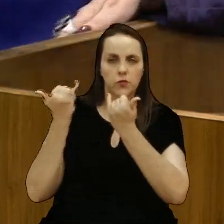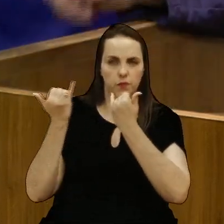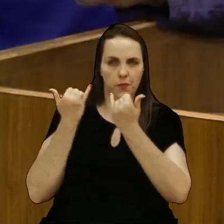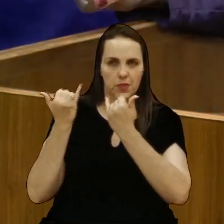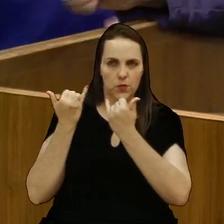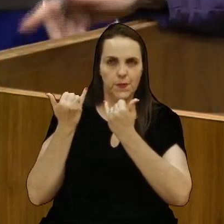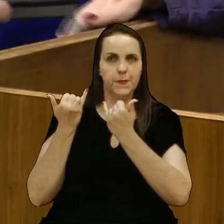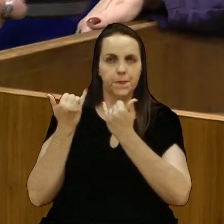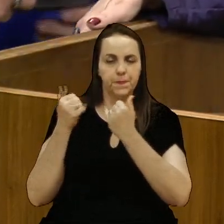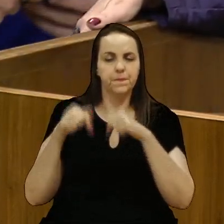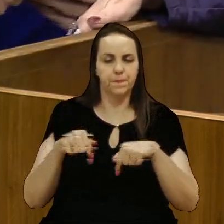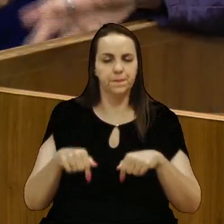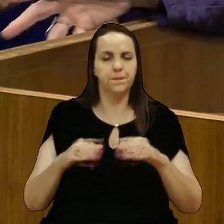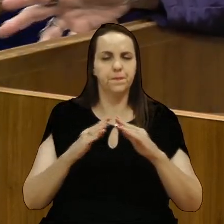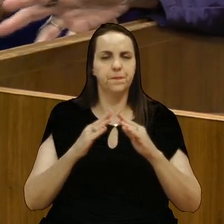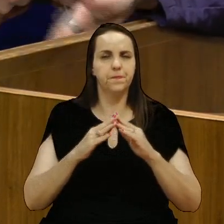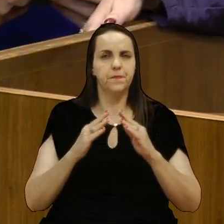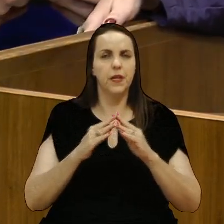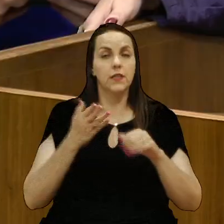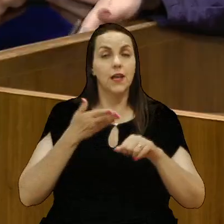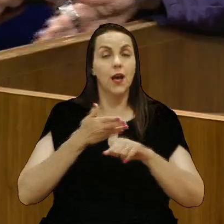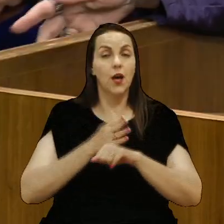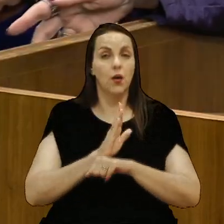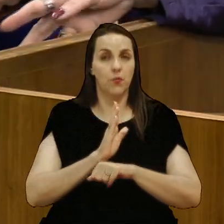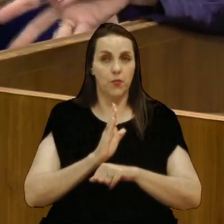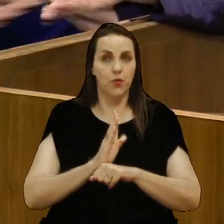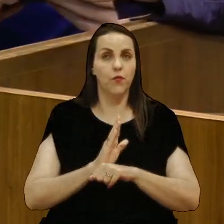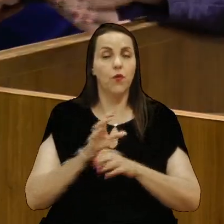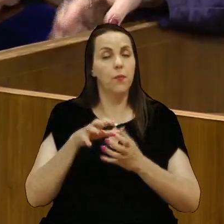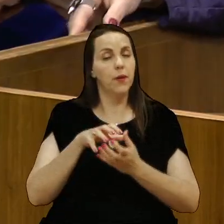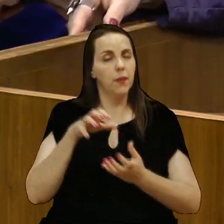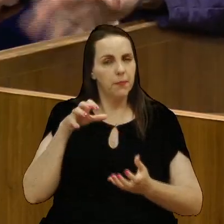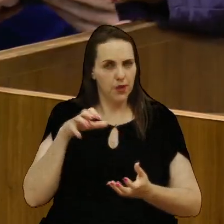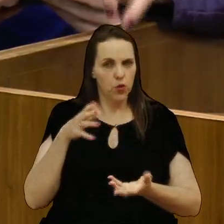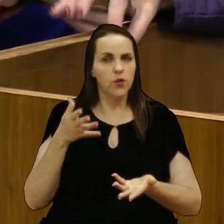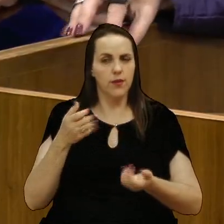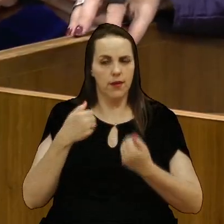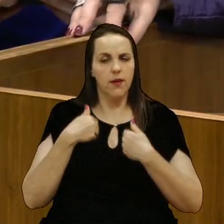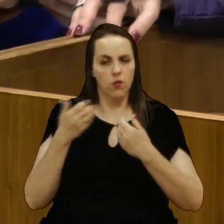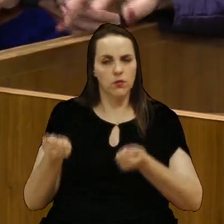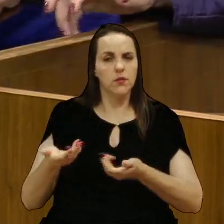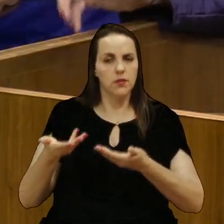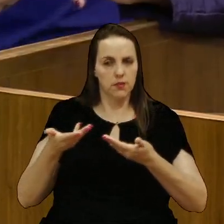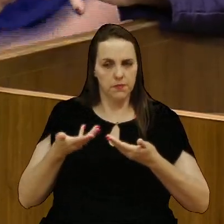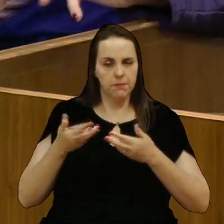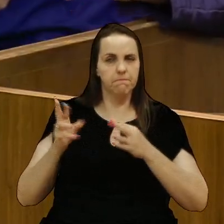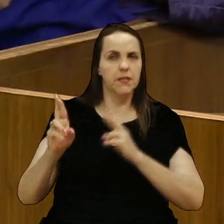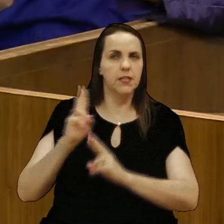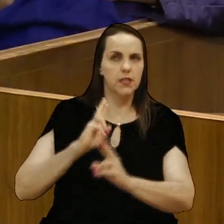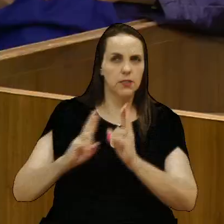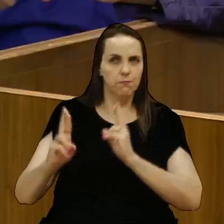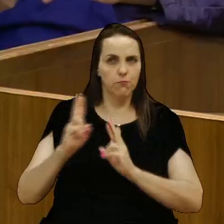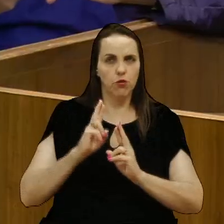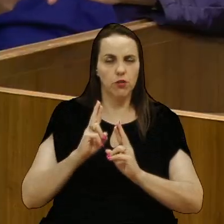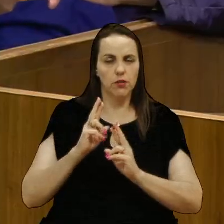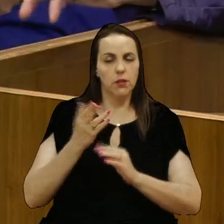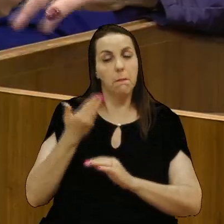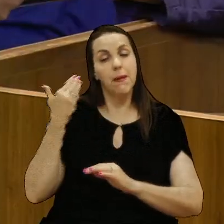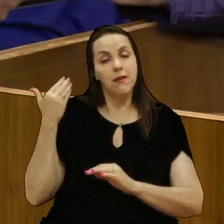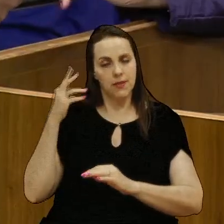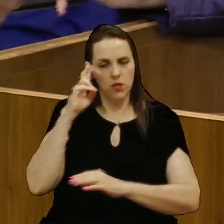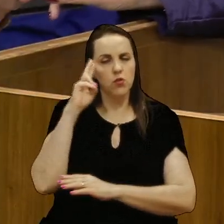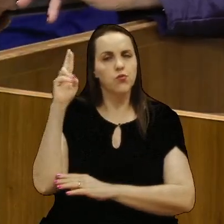na casa, foi aprovado, por maioria eu recebi o retorno da então